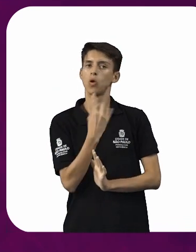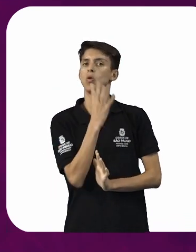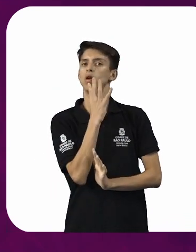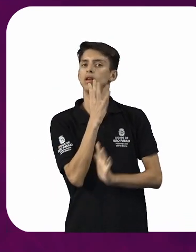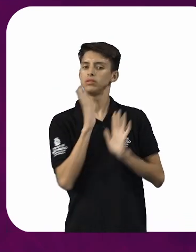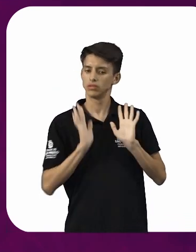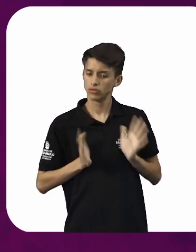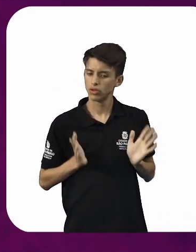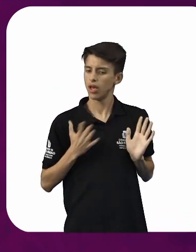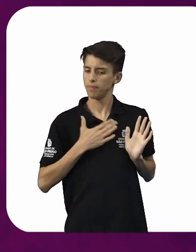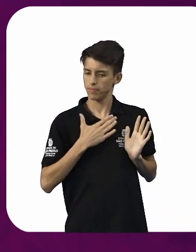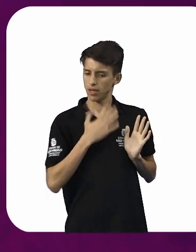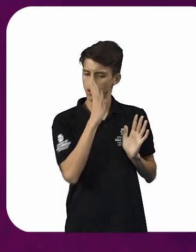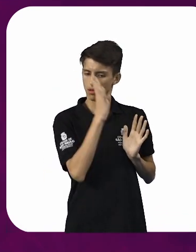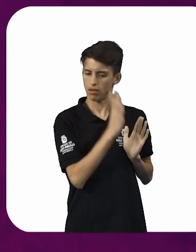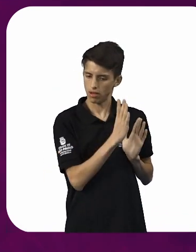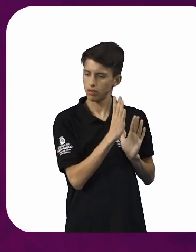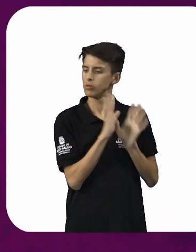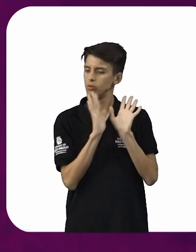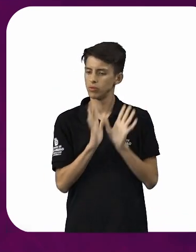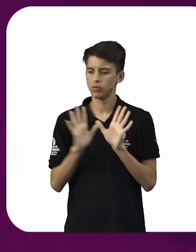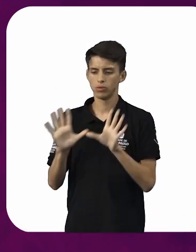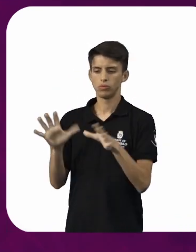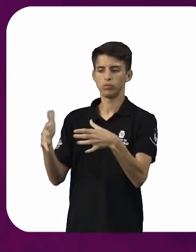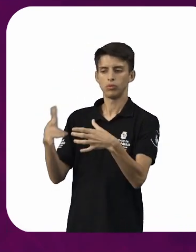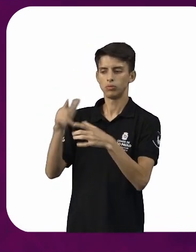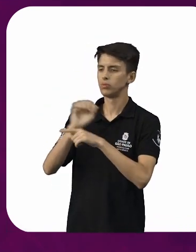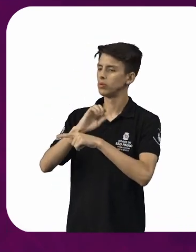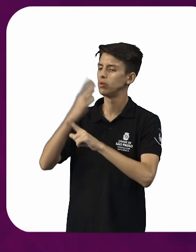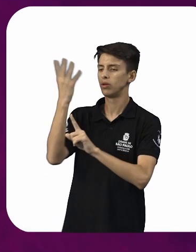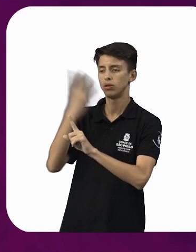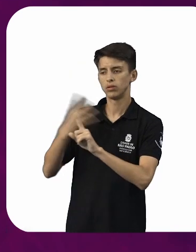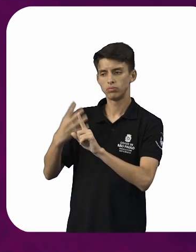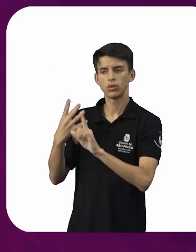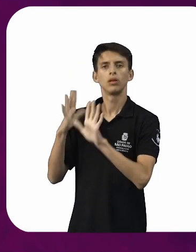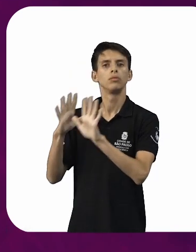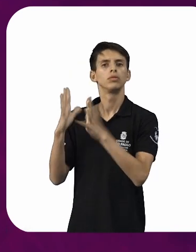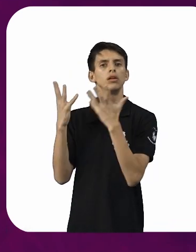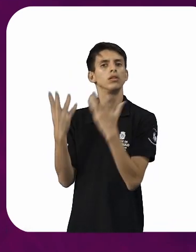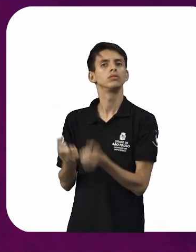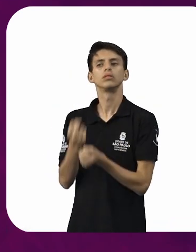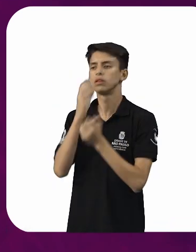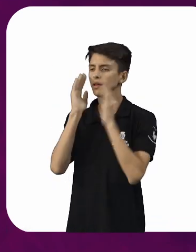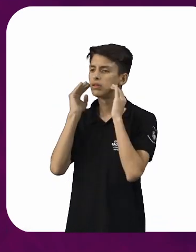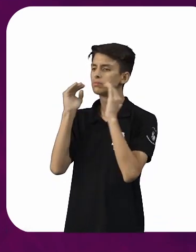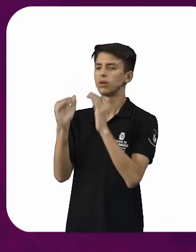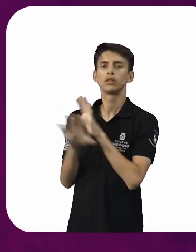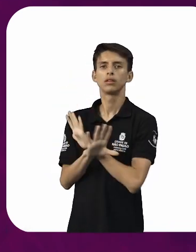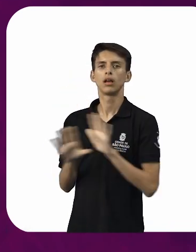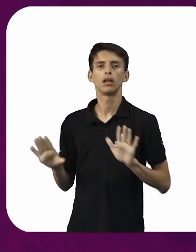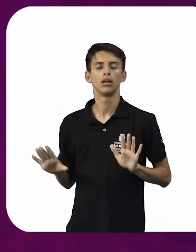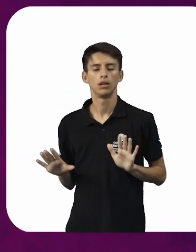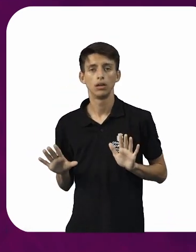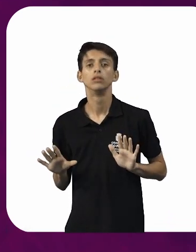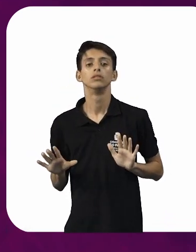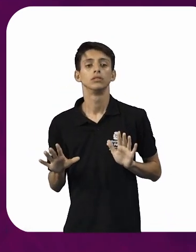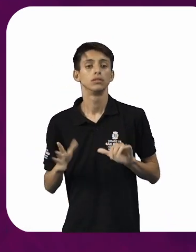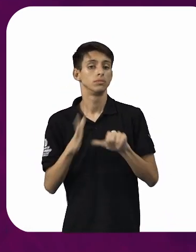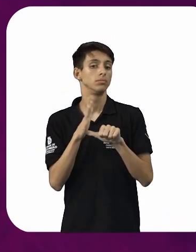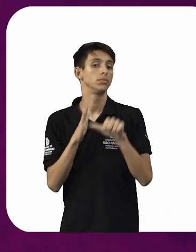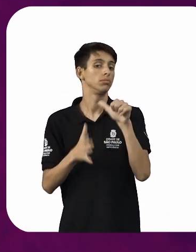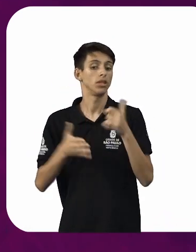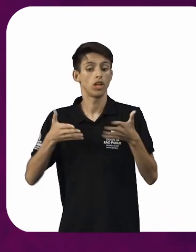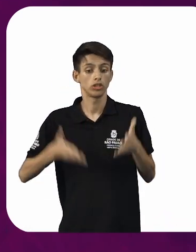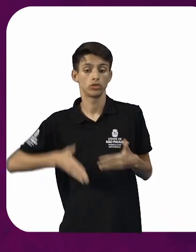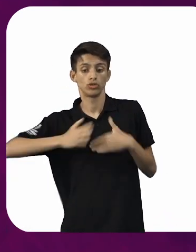gente conhece, bem entre aspas, aqui como natural, como normal. Então, assumir isso já é a primeira,